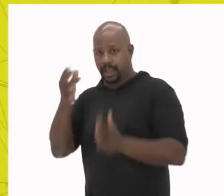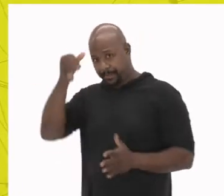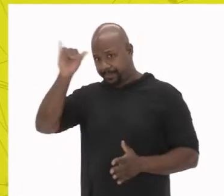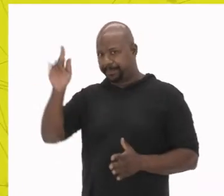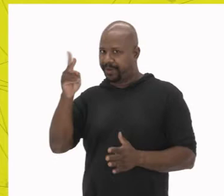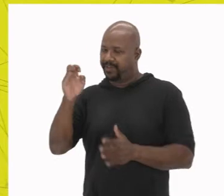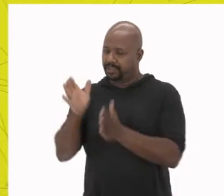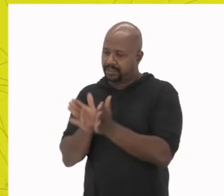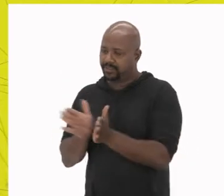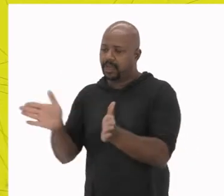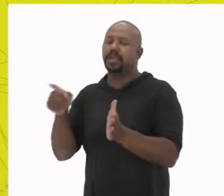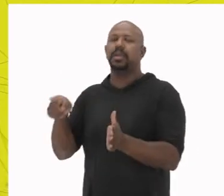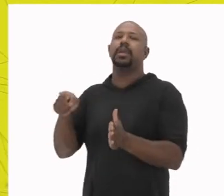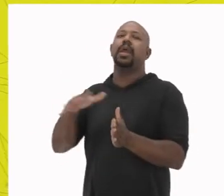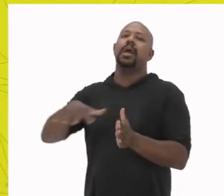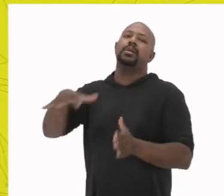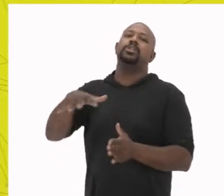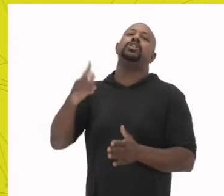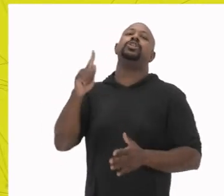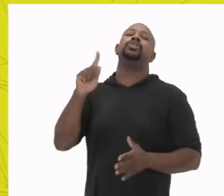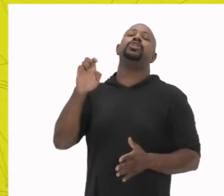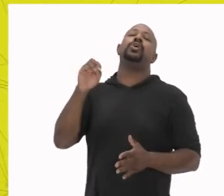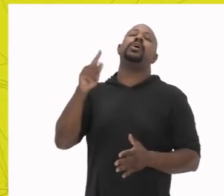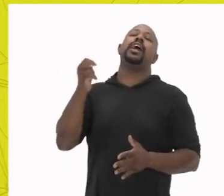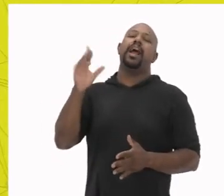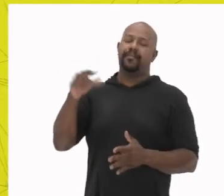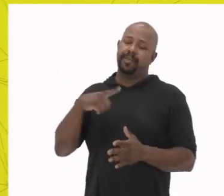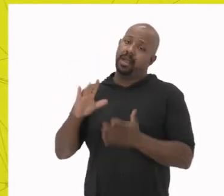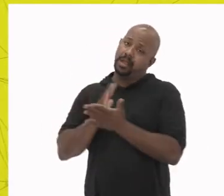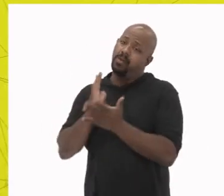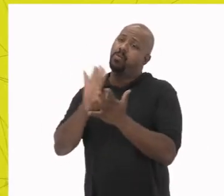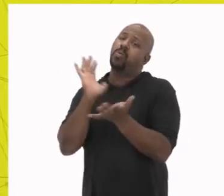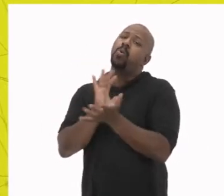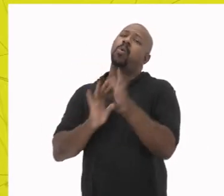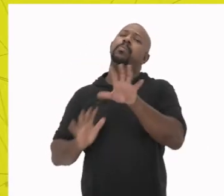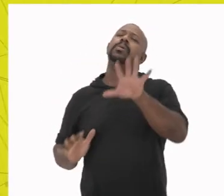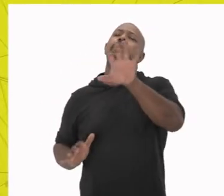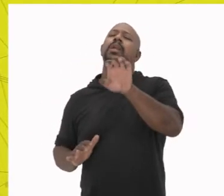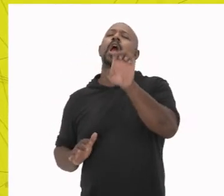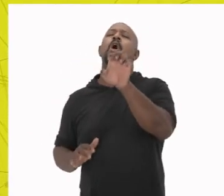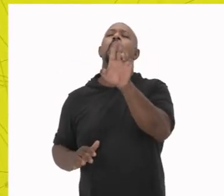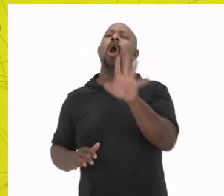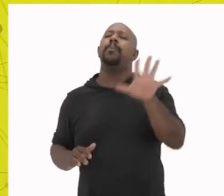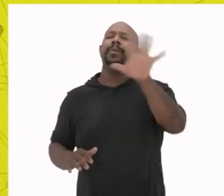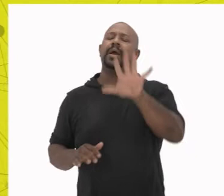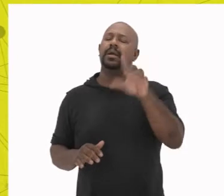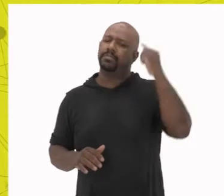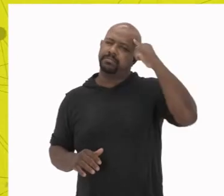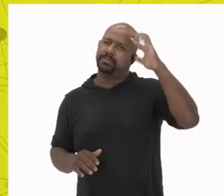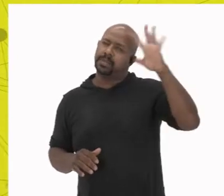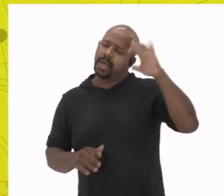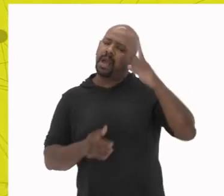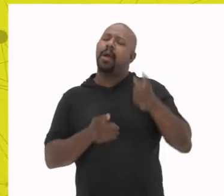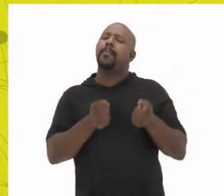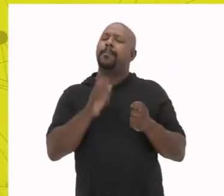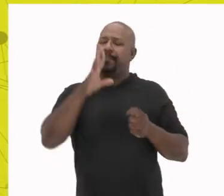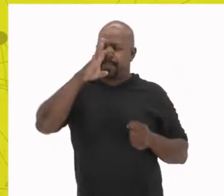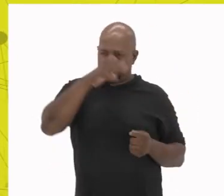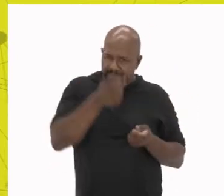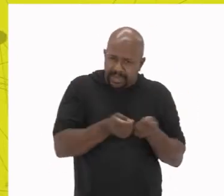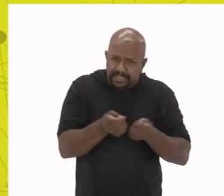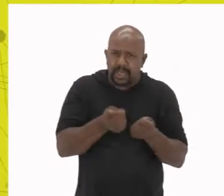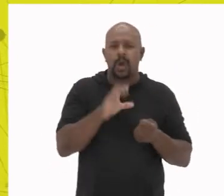área de preservação preventiva, baseadas na localização geográfica. A corrente europeia usa a nomenclatura preservação